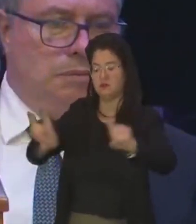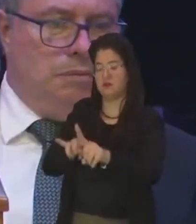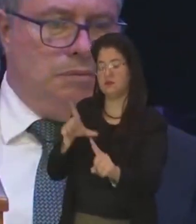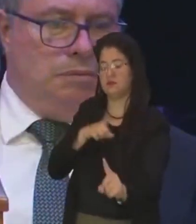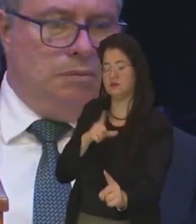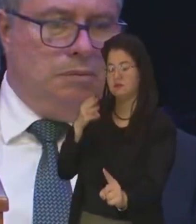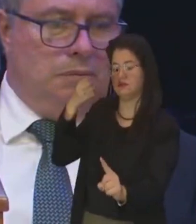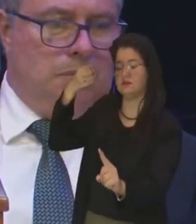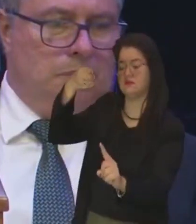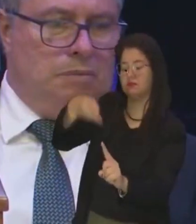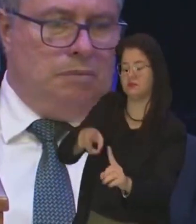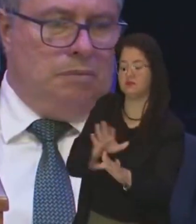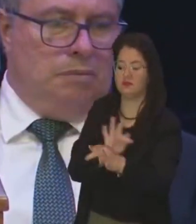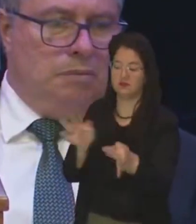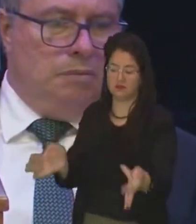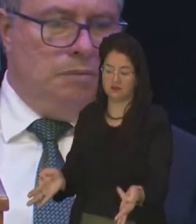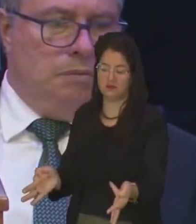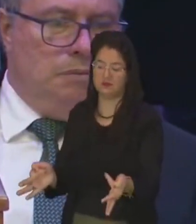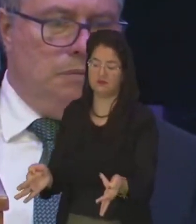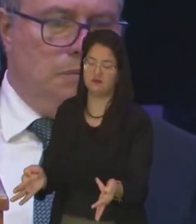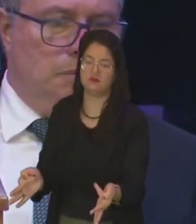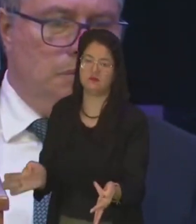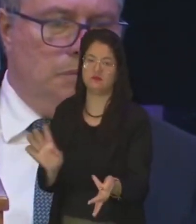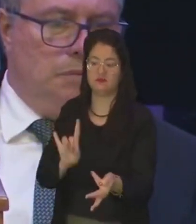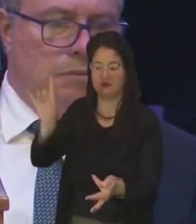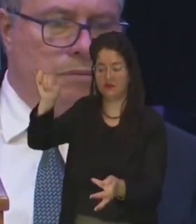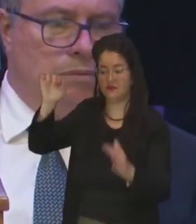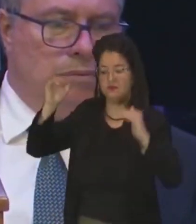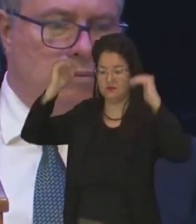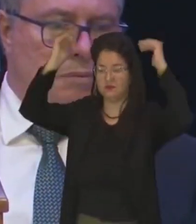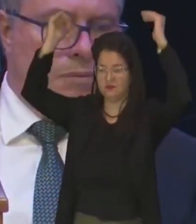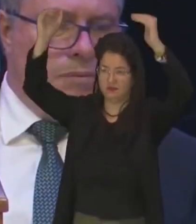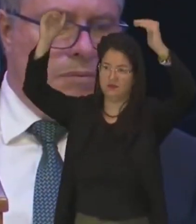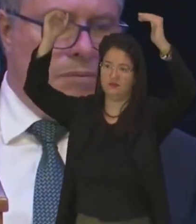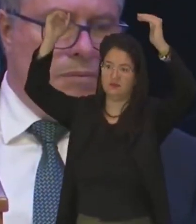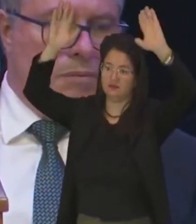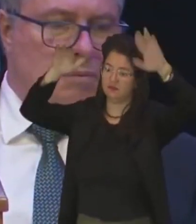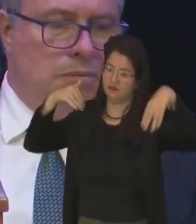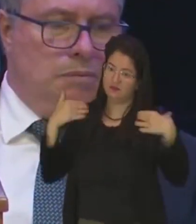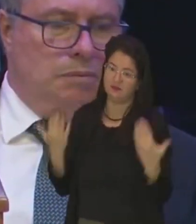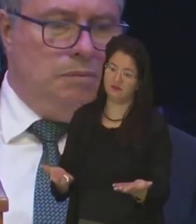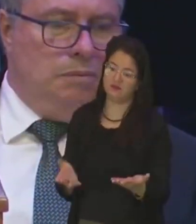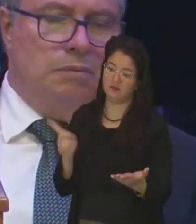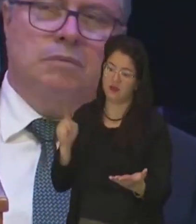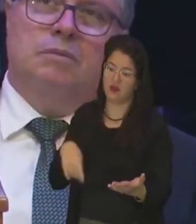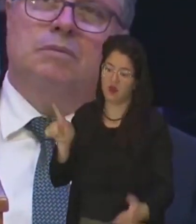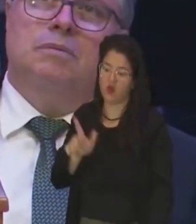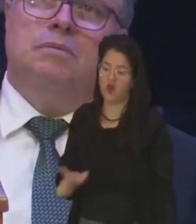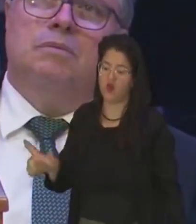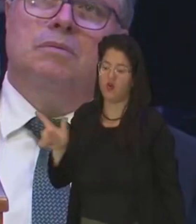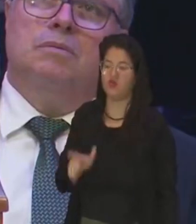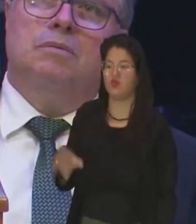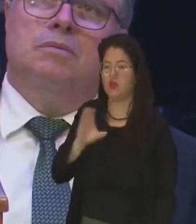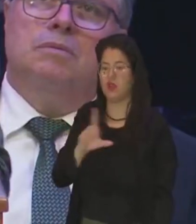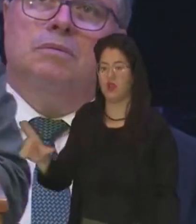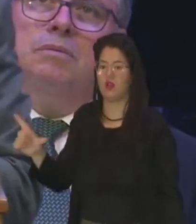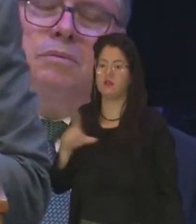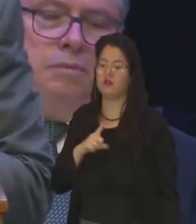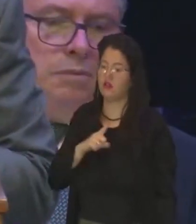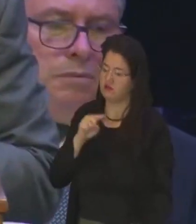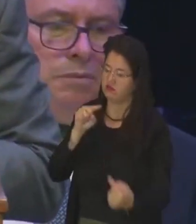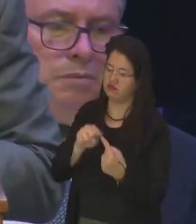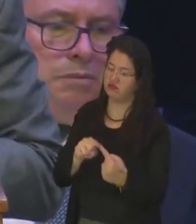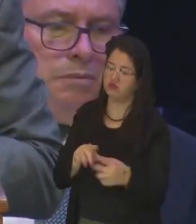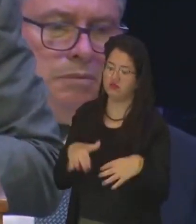razão simples até, né? Deus é superior. Então, isso é o lógico a se fazer, não faz sentido outra coisa.